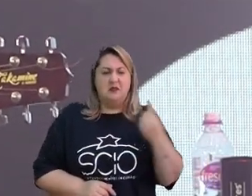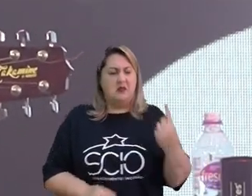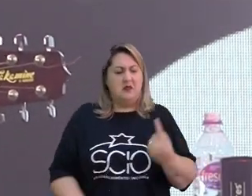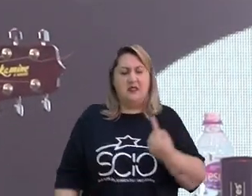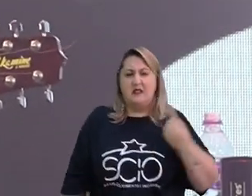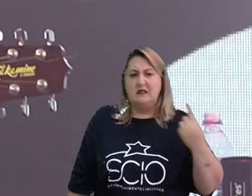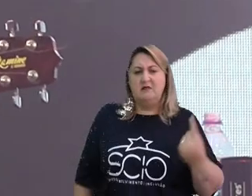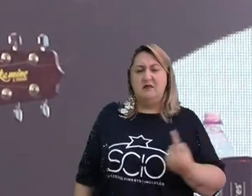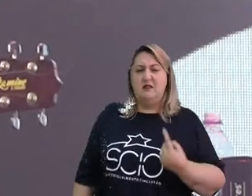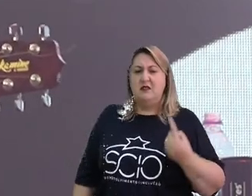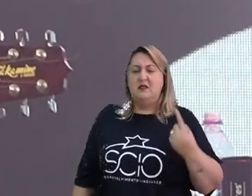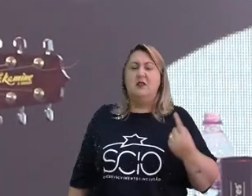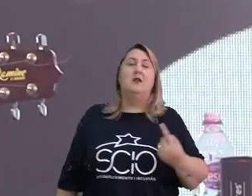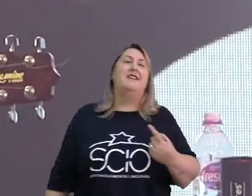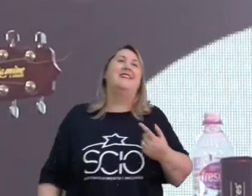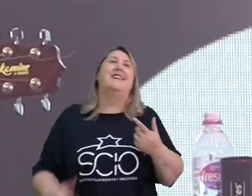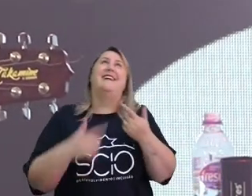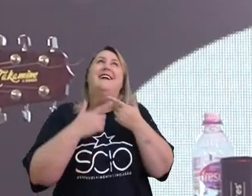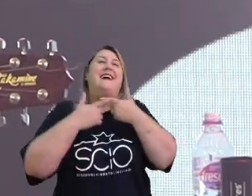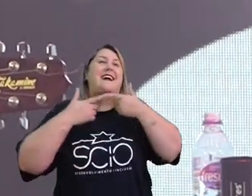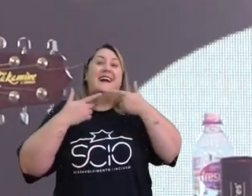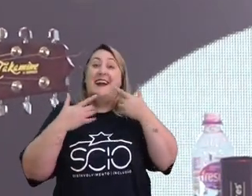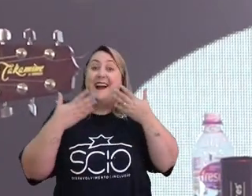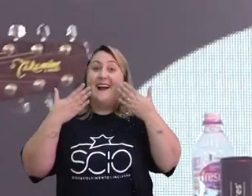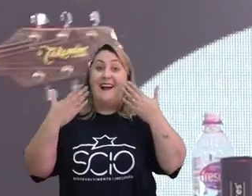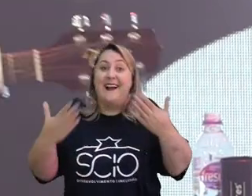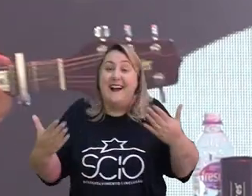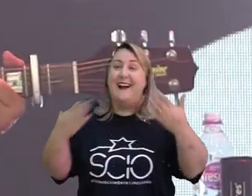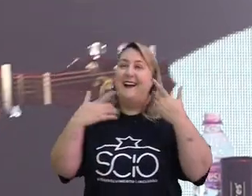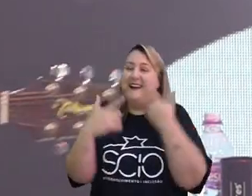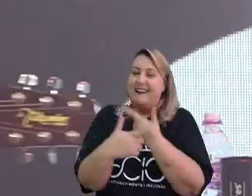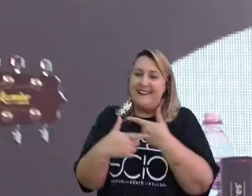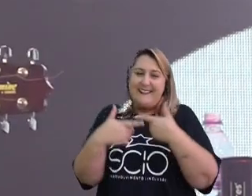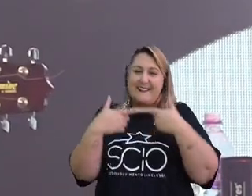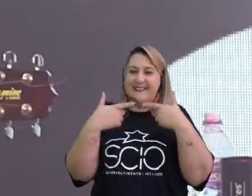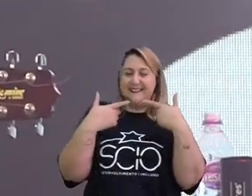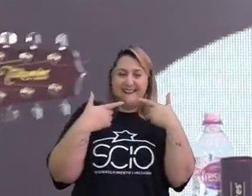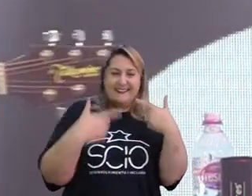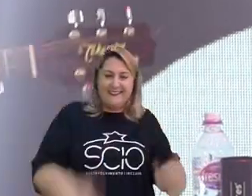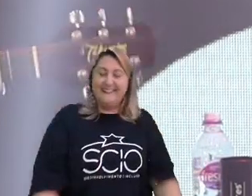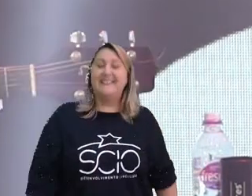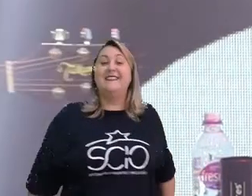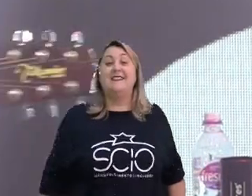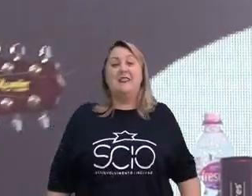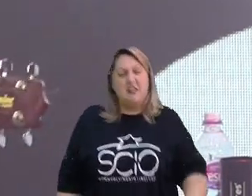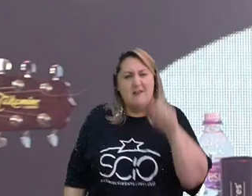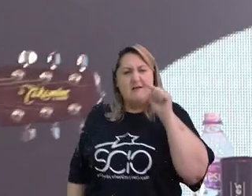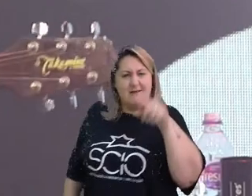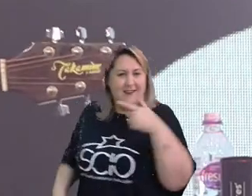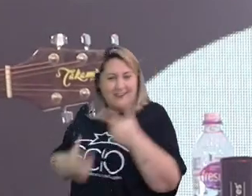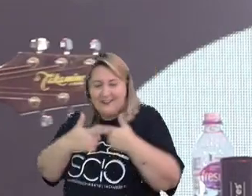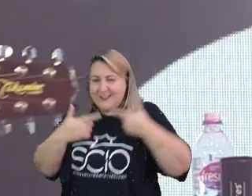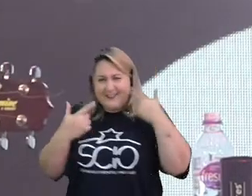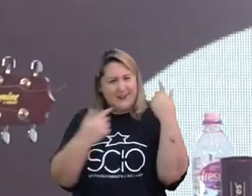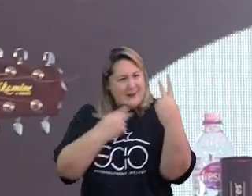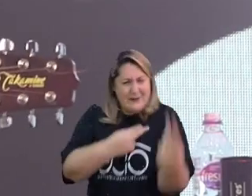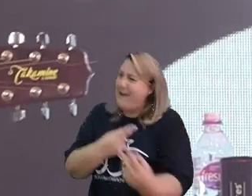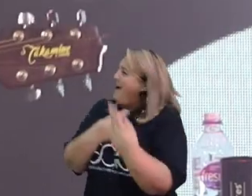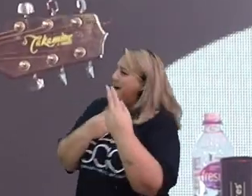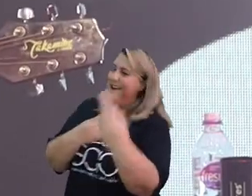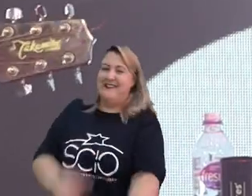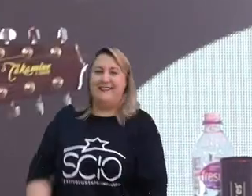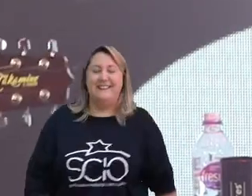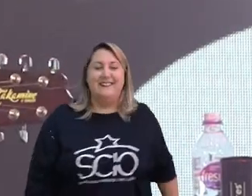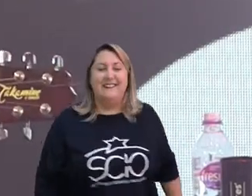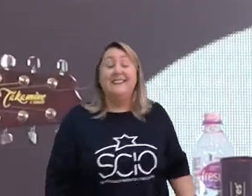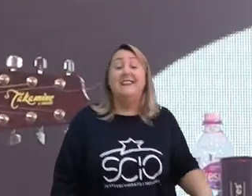ninguém do lado. E o seu sorriso, ah, seu sorriso. Seu sorriso continua o